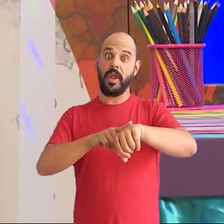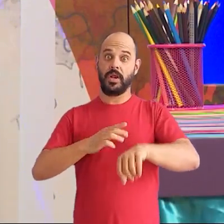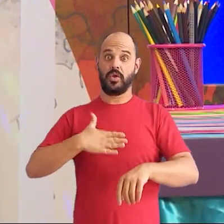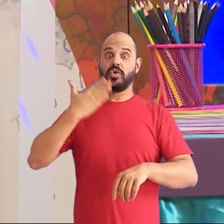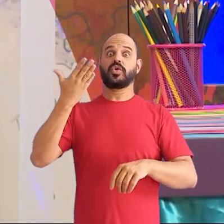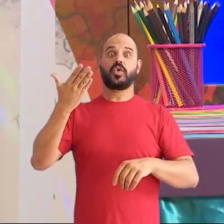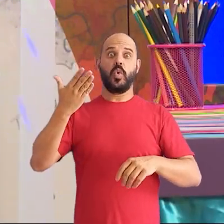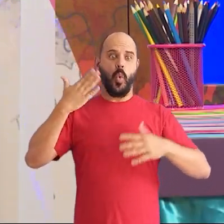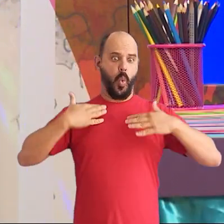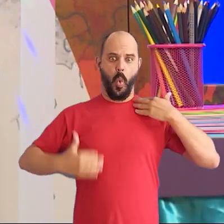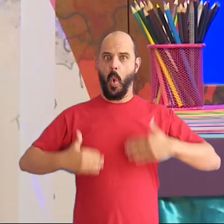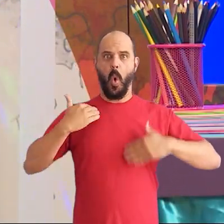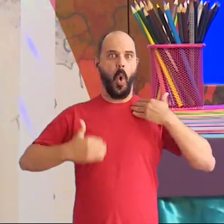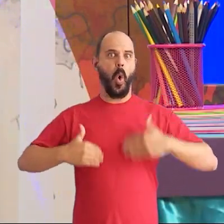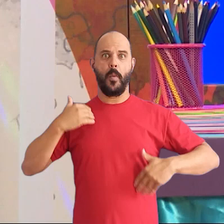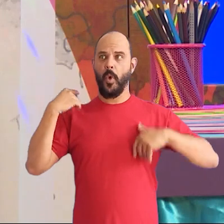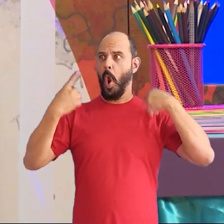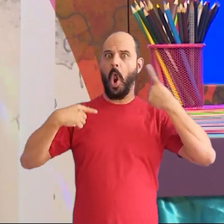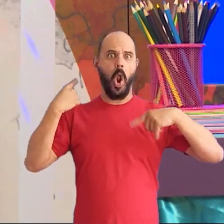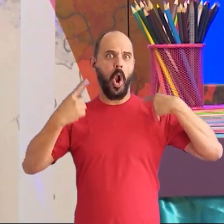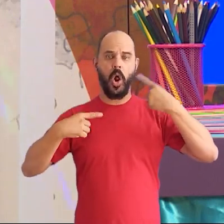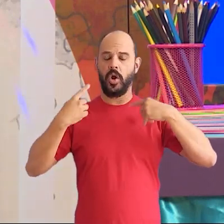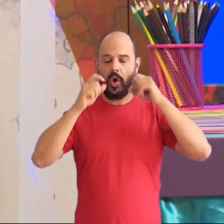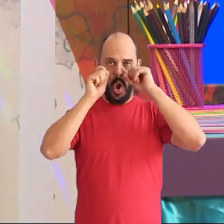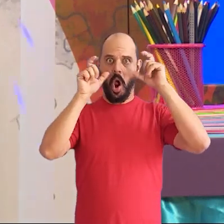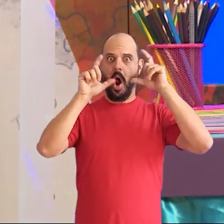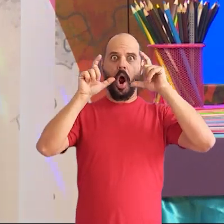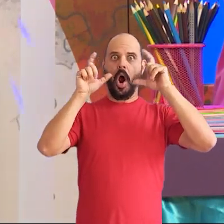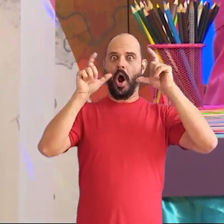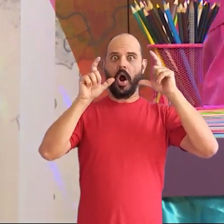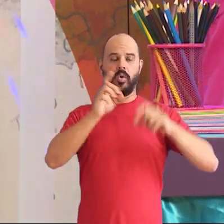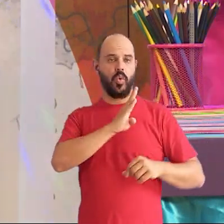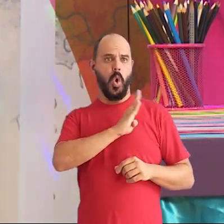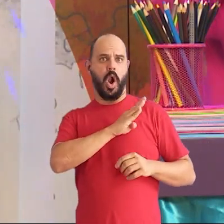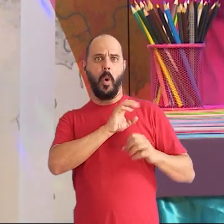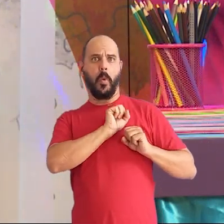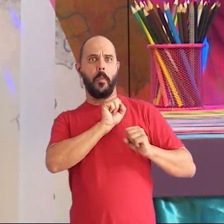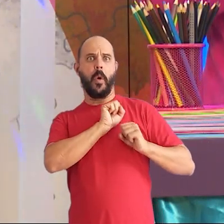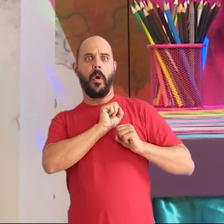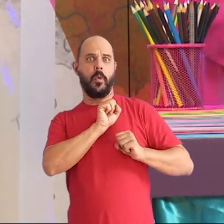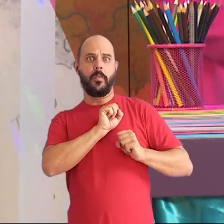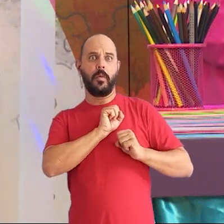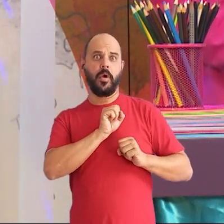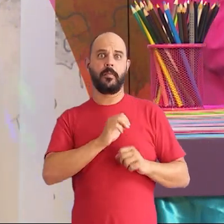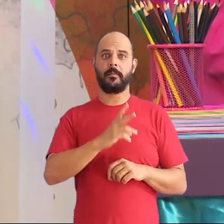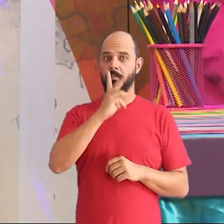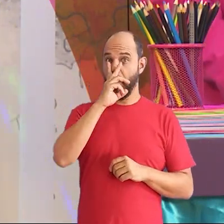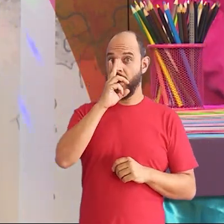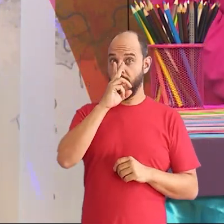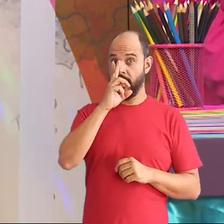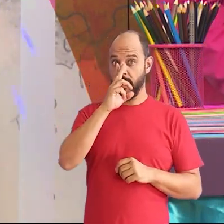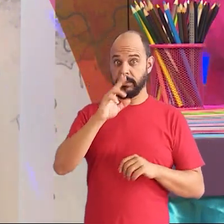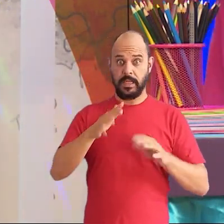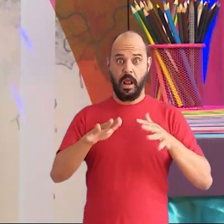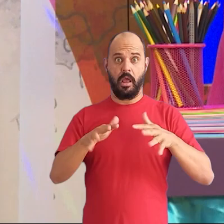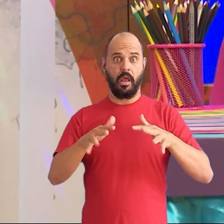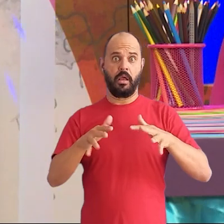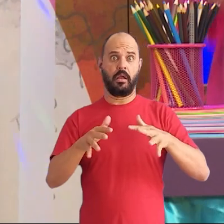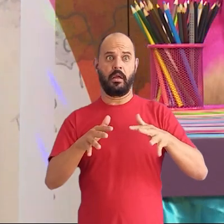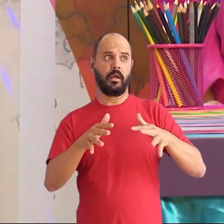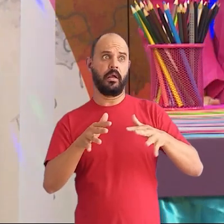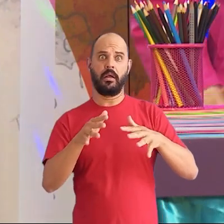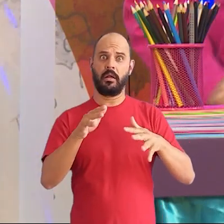nosso corpo fica muito louco. A gente fica com os olhos arregalados, o coração disparado e até tem